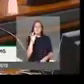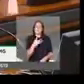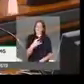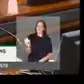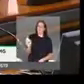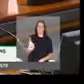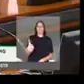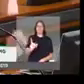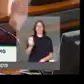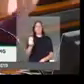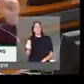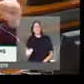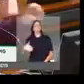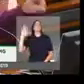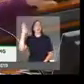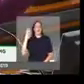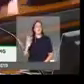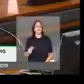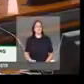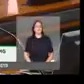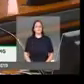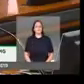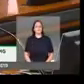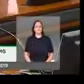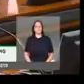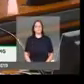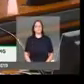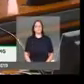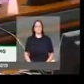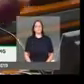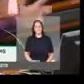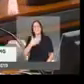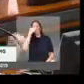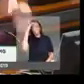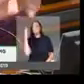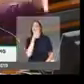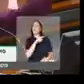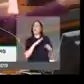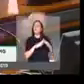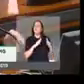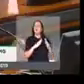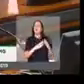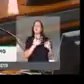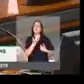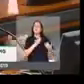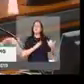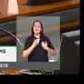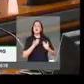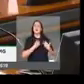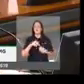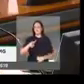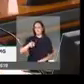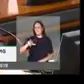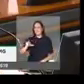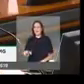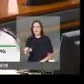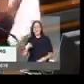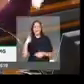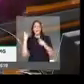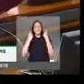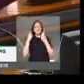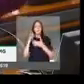300 que foi muito mais pra concluir os moradores lá também relata a volta tão preocupado os moradores que até